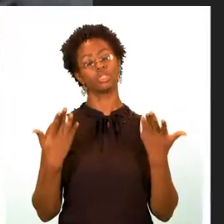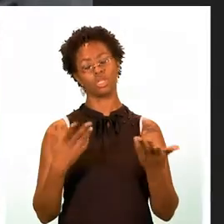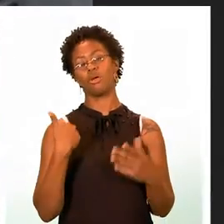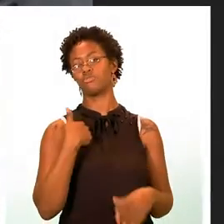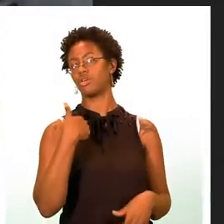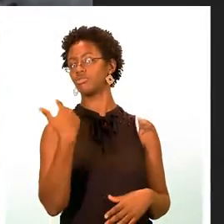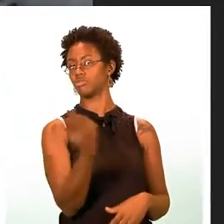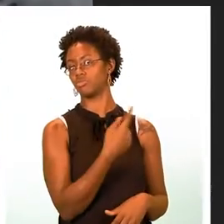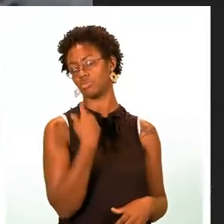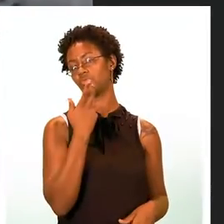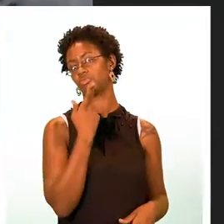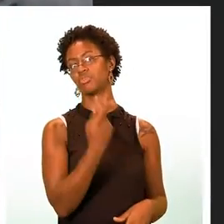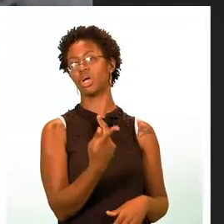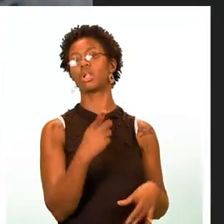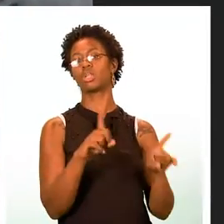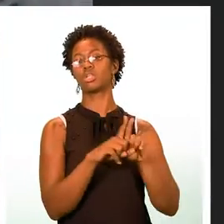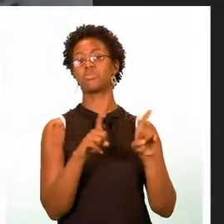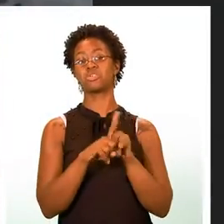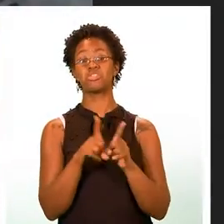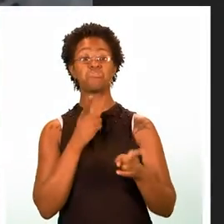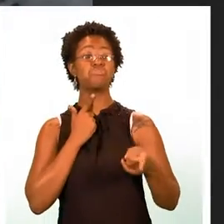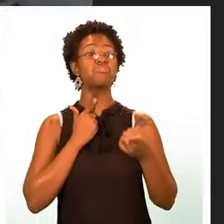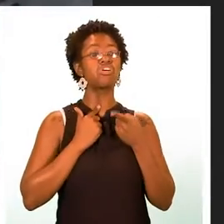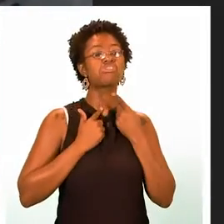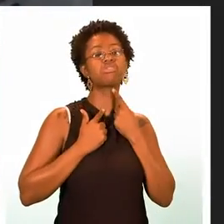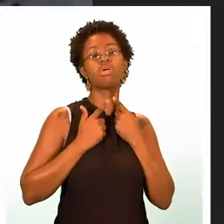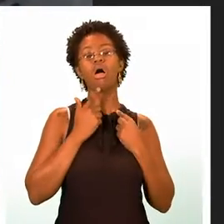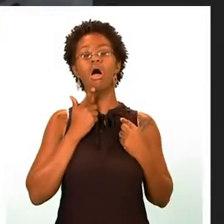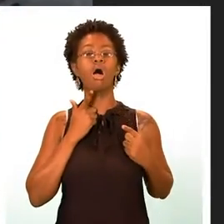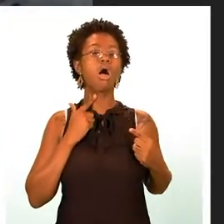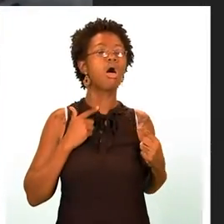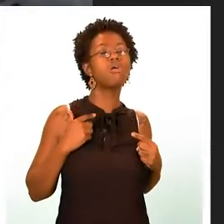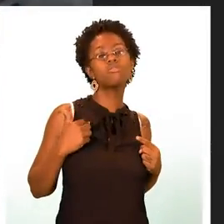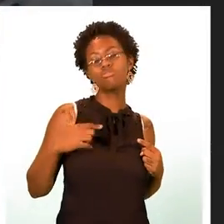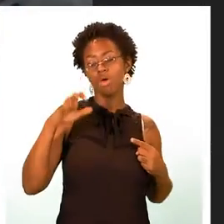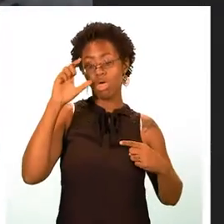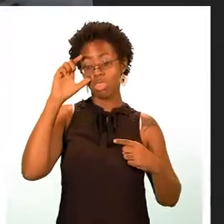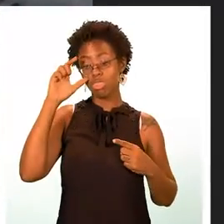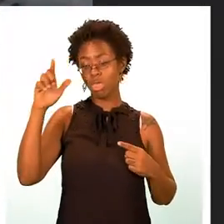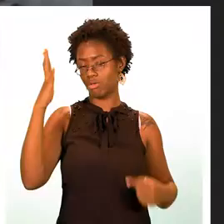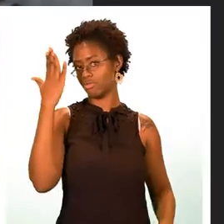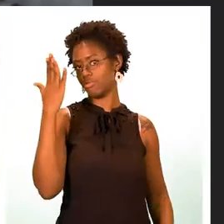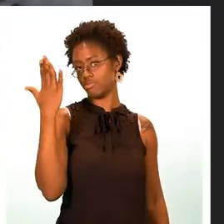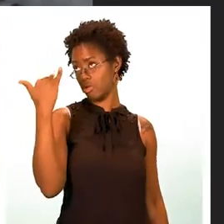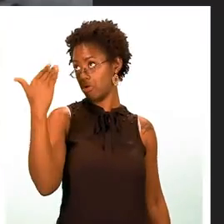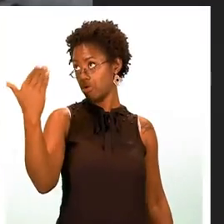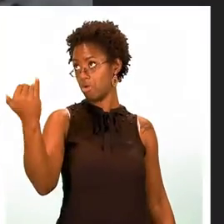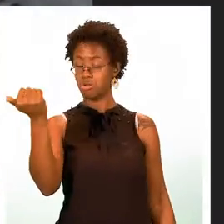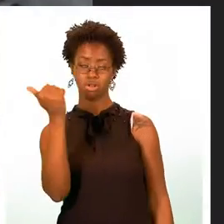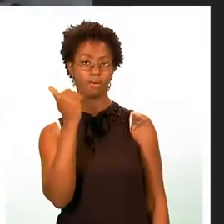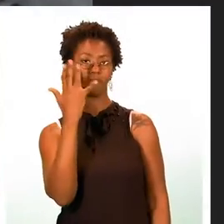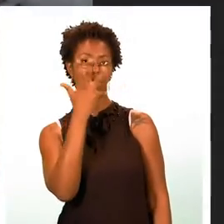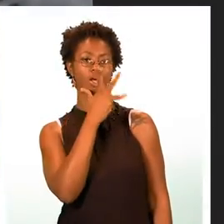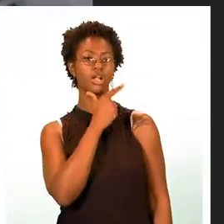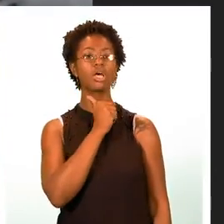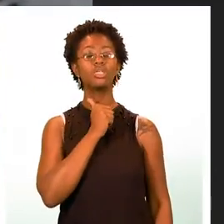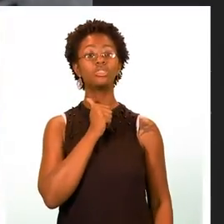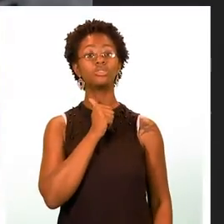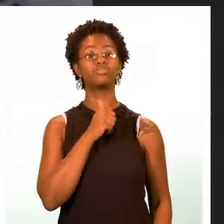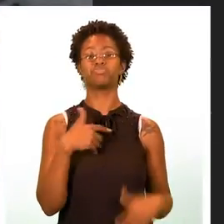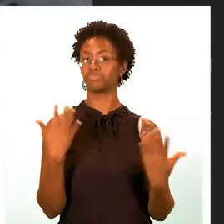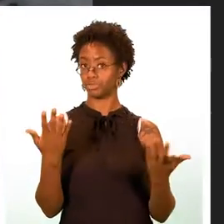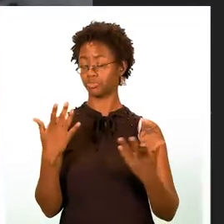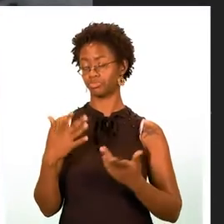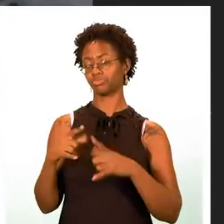aí falando de ambição pela beleza, né? As grandes joalherias, elas classificam